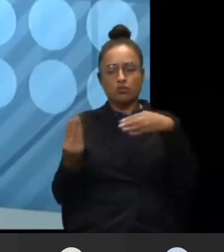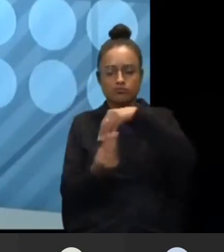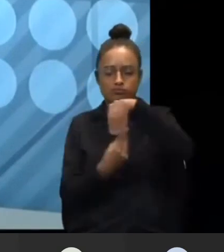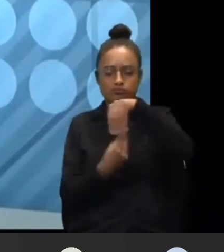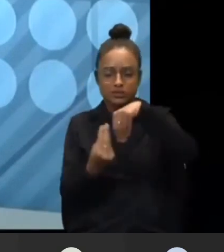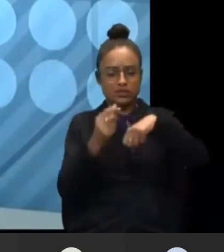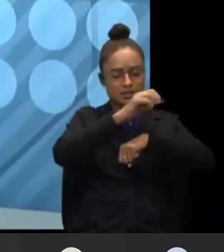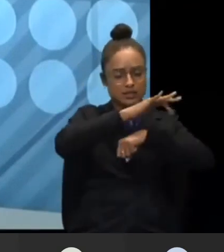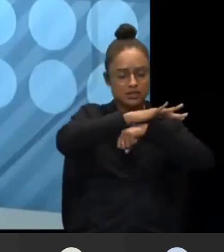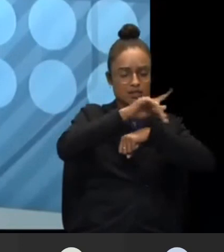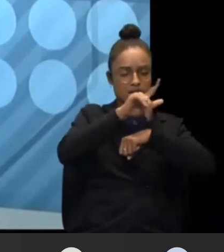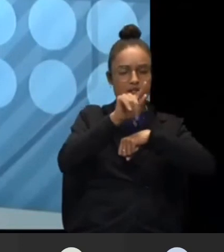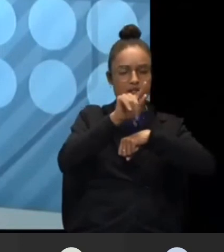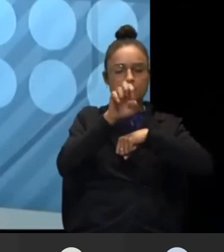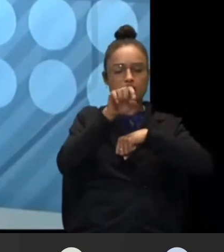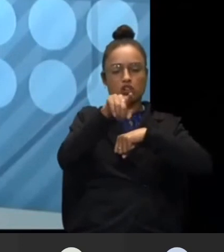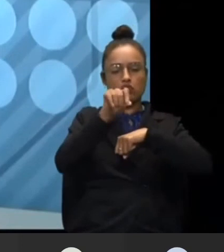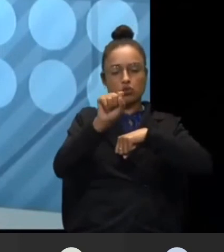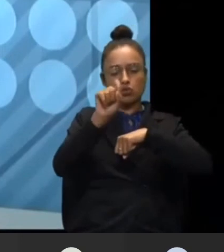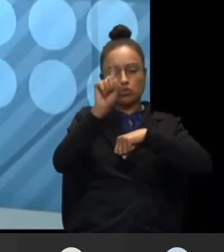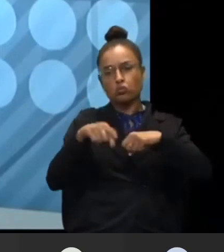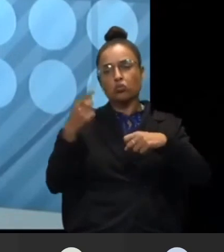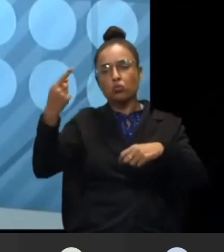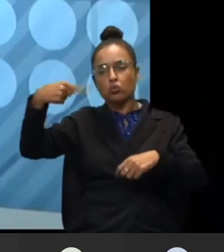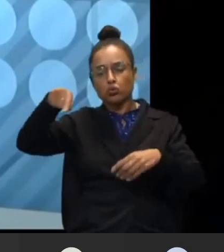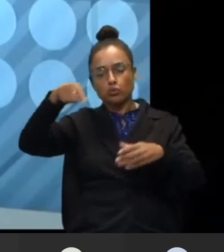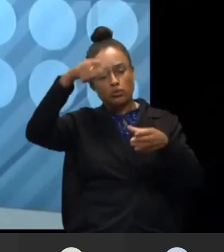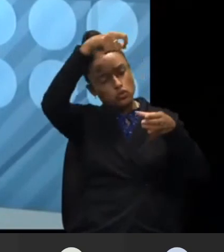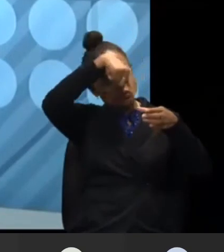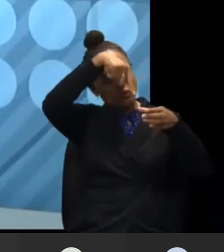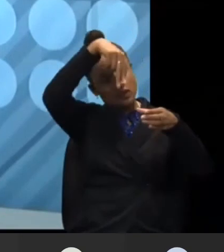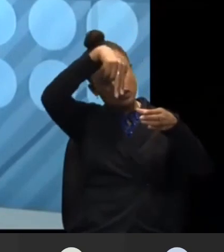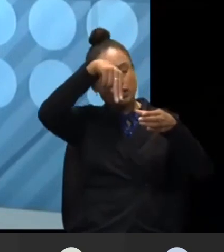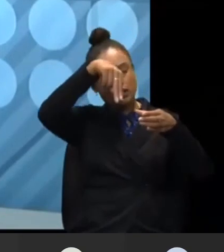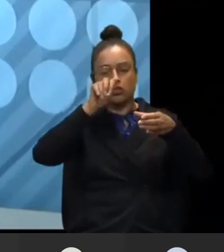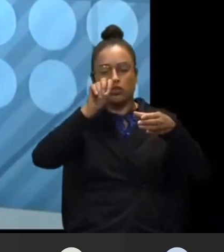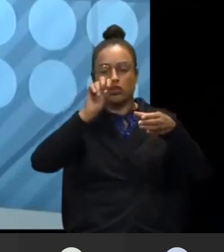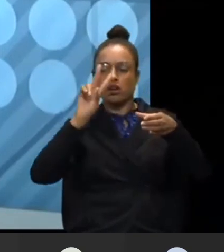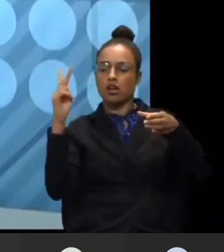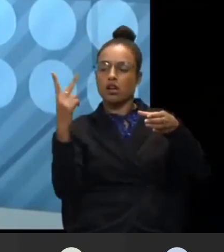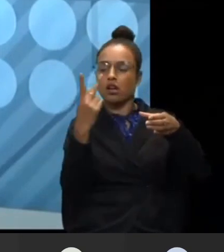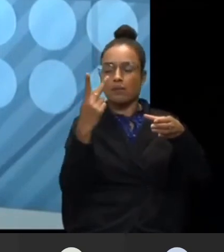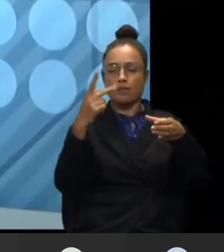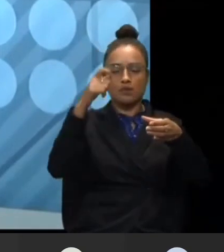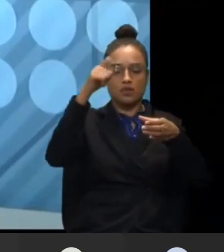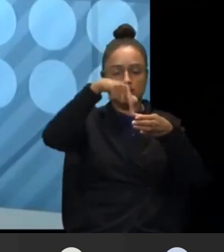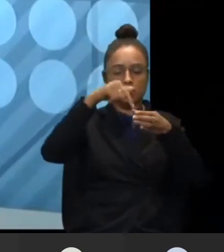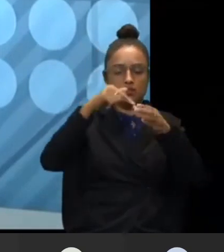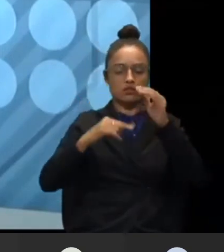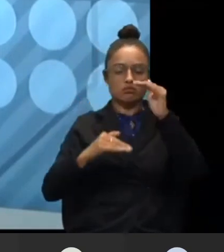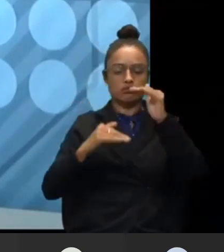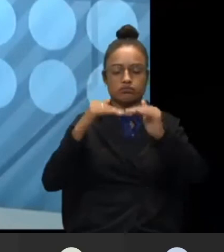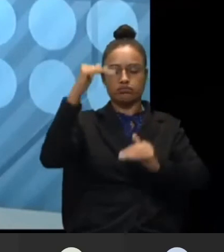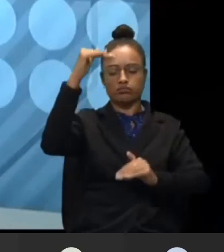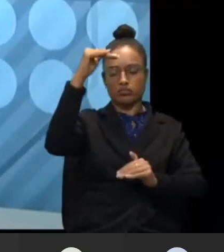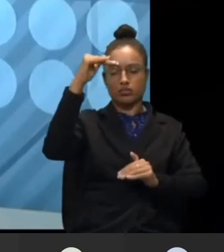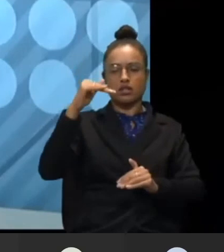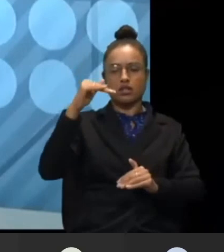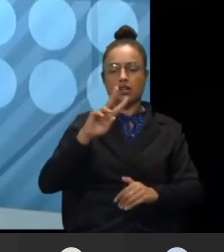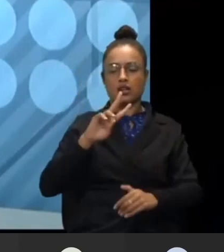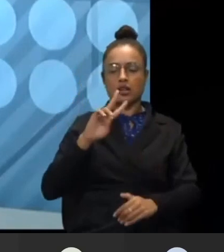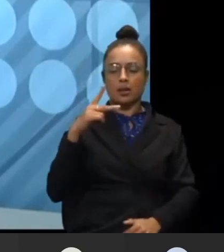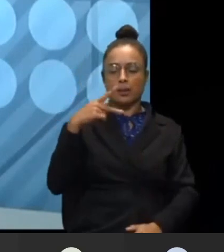com todo o ácido graxo, a última gota de NaOH que cair vai elevar o pH do meio, porque é uma